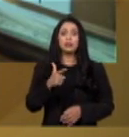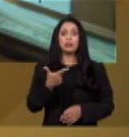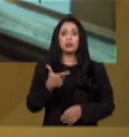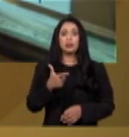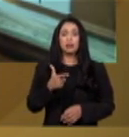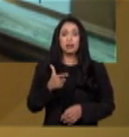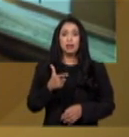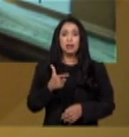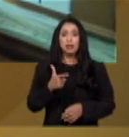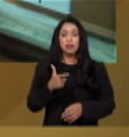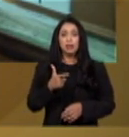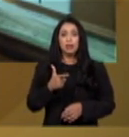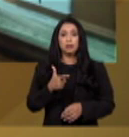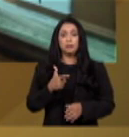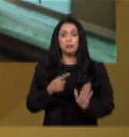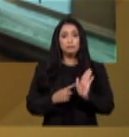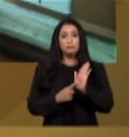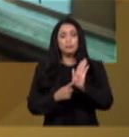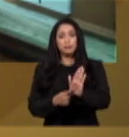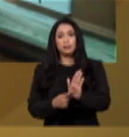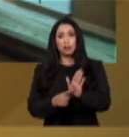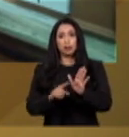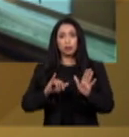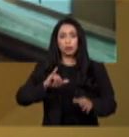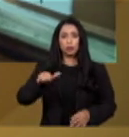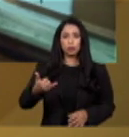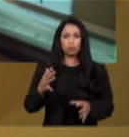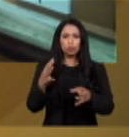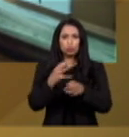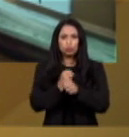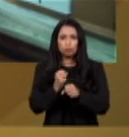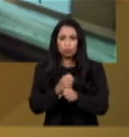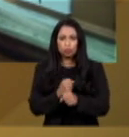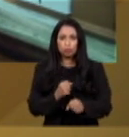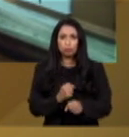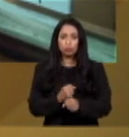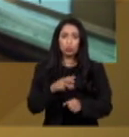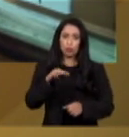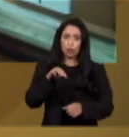dos juros da mora ou dos juros moratórios.